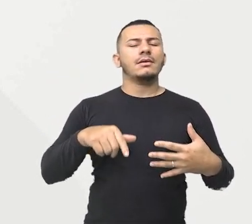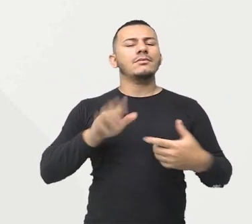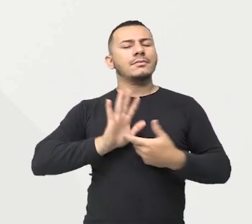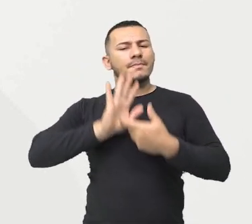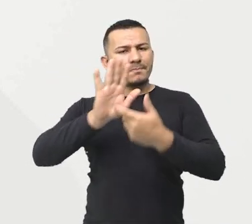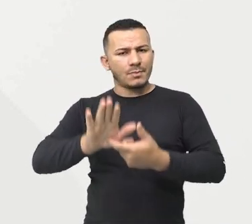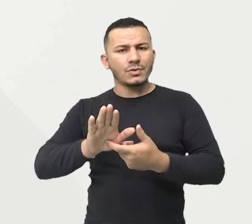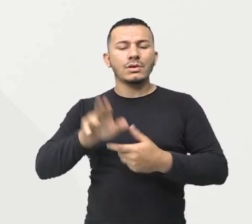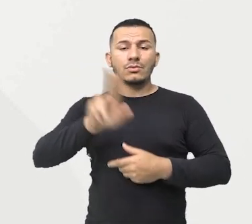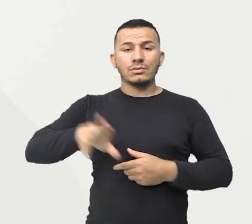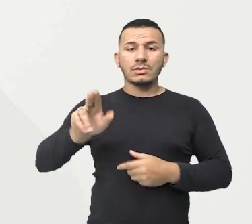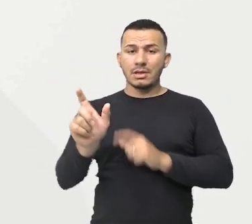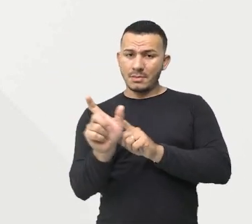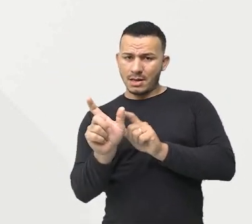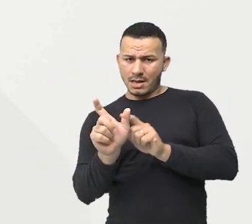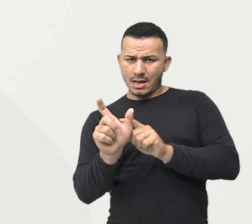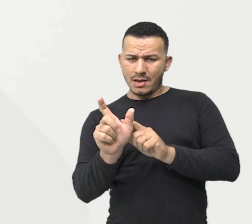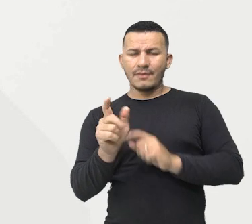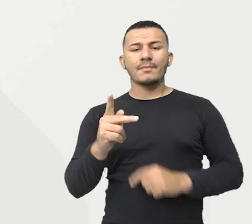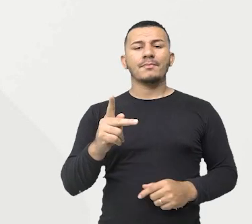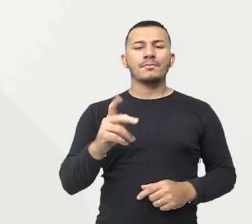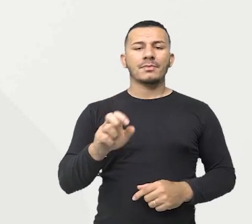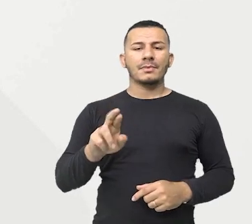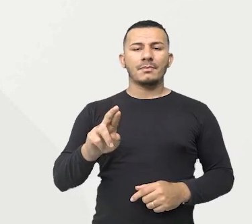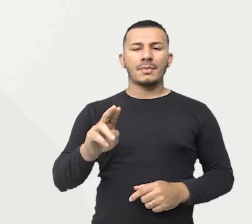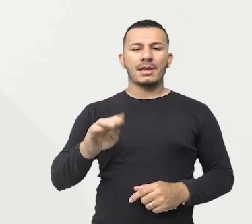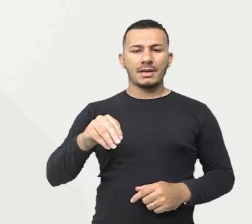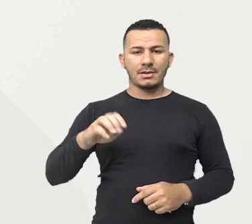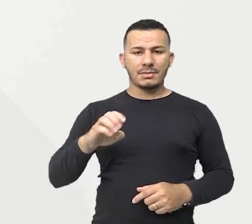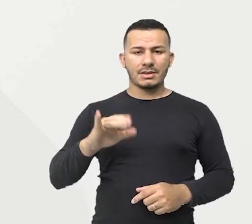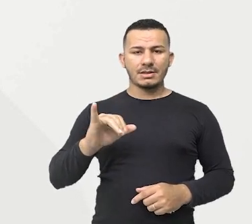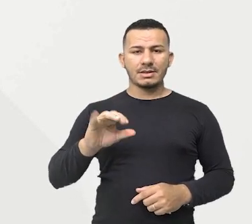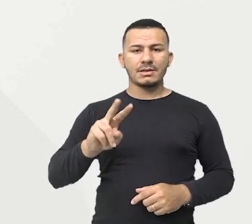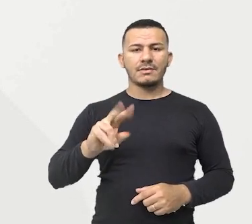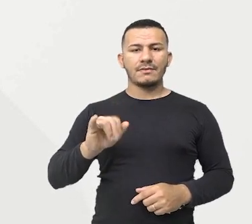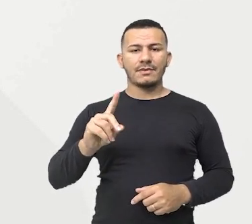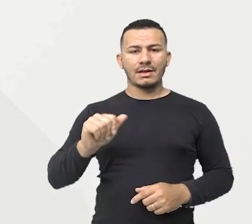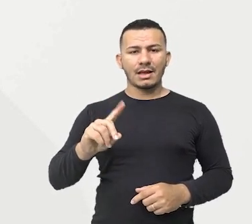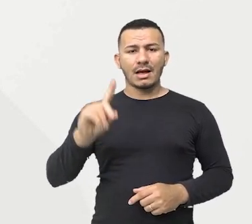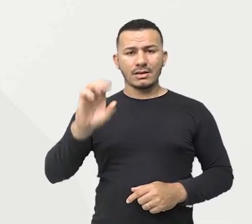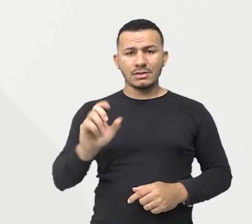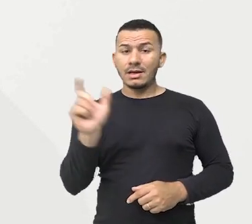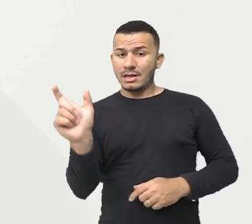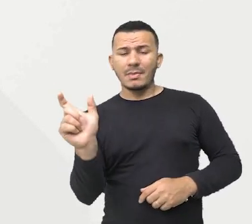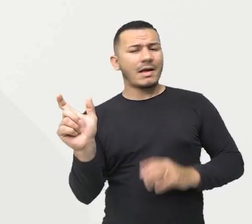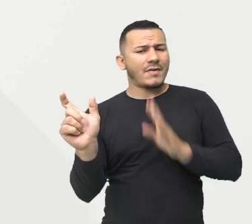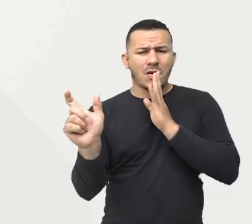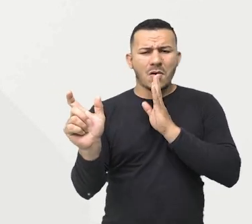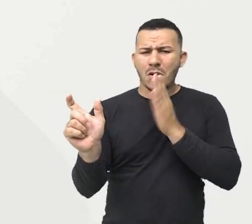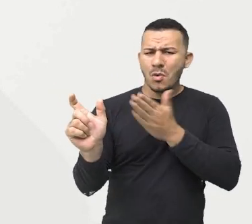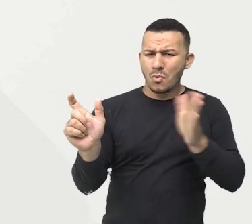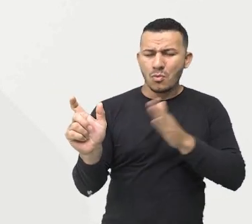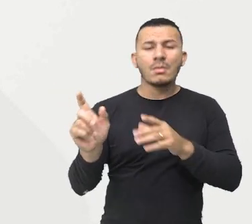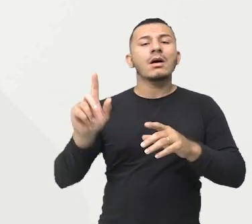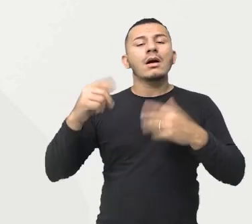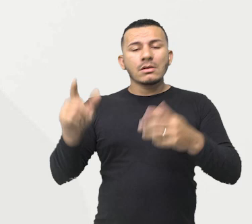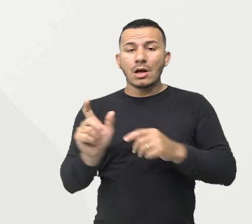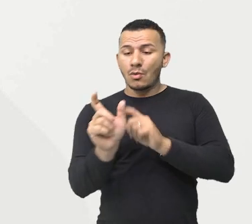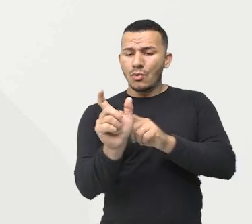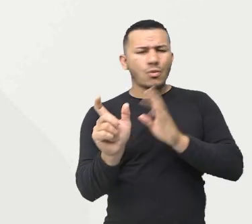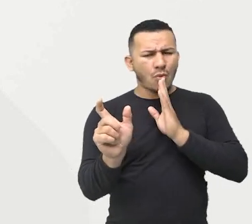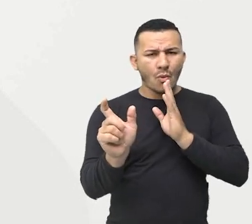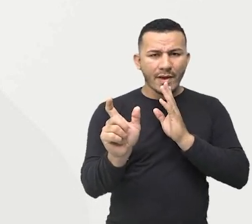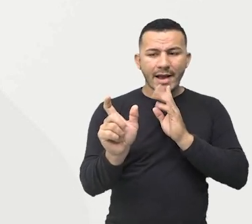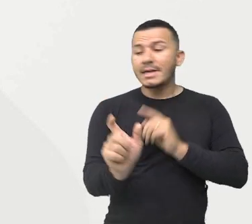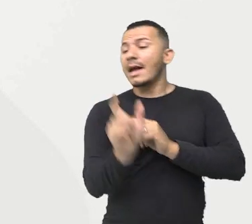termo permissividade, que pode ser um termo pouco conhecido pelas pessoas, então eu me explico a utilizar esse termo, tá bom?